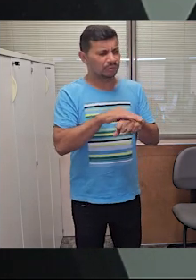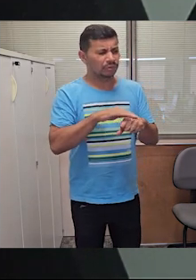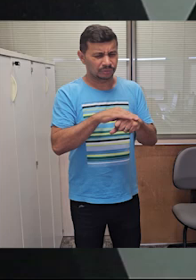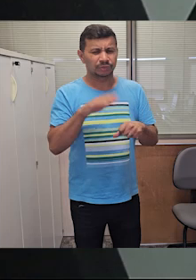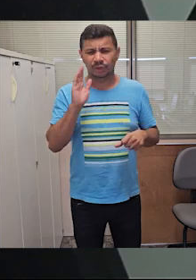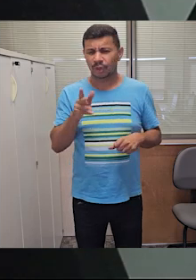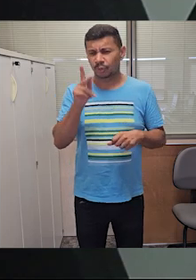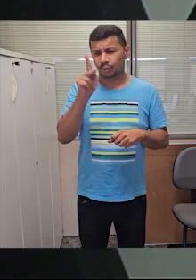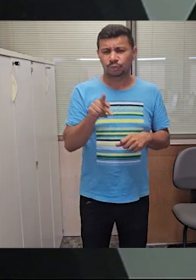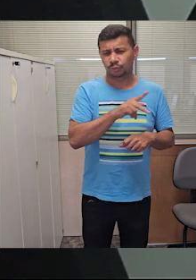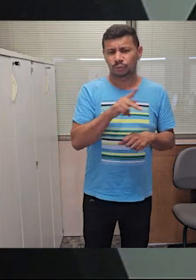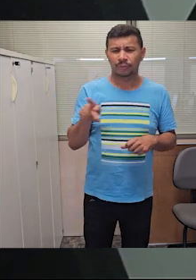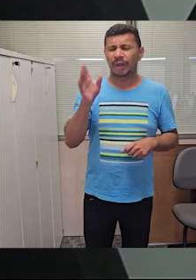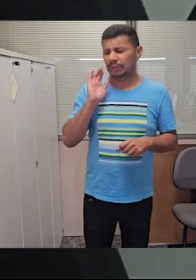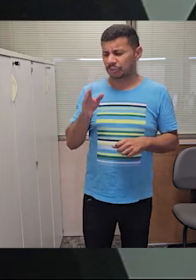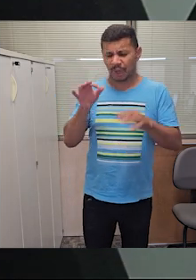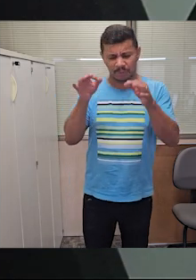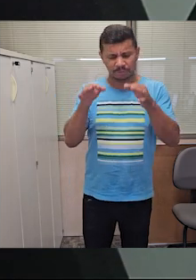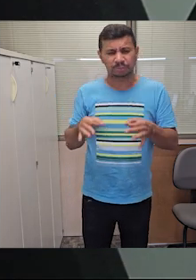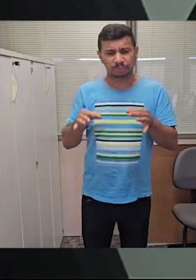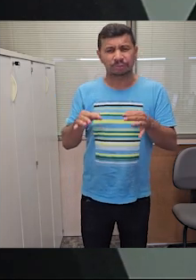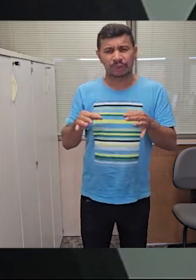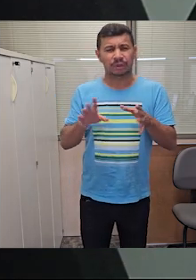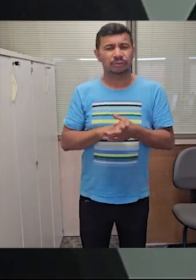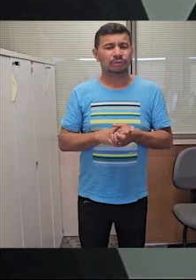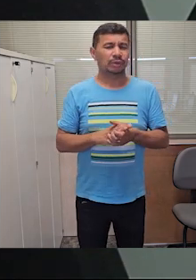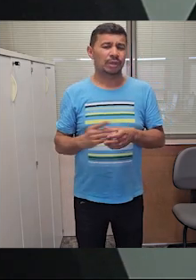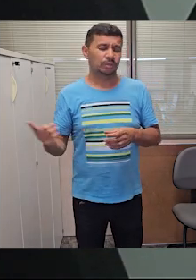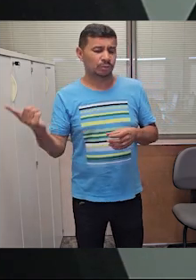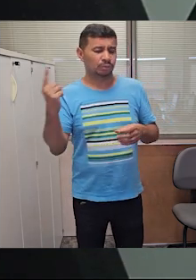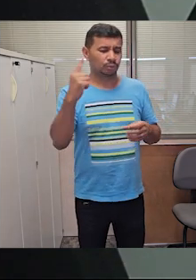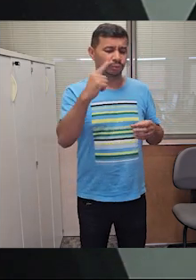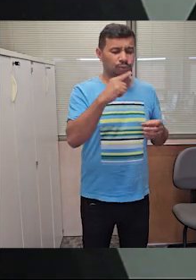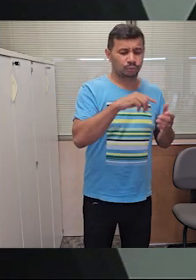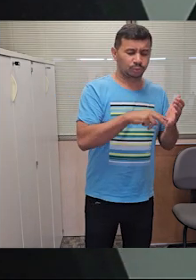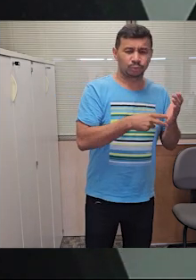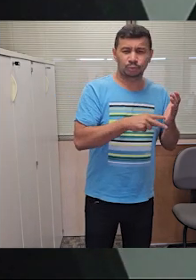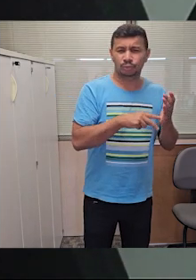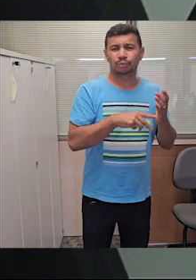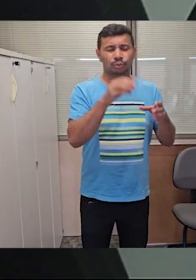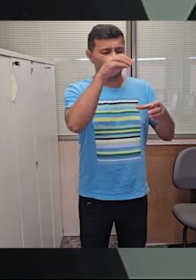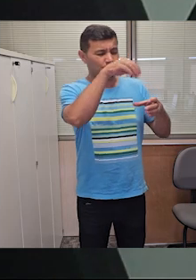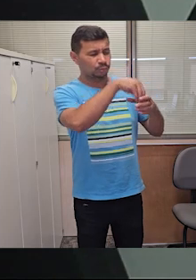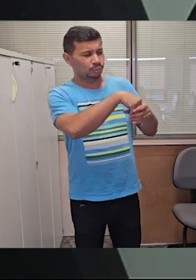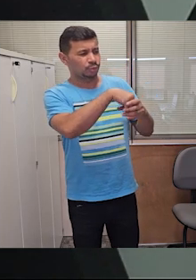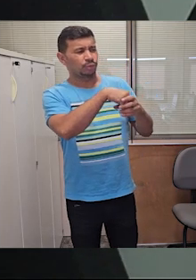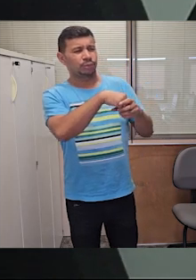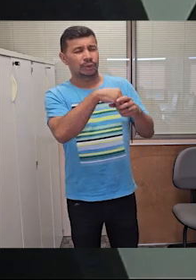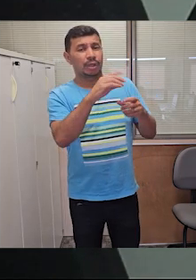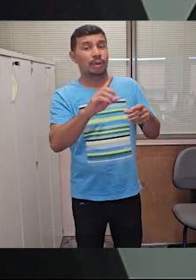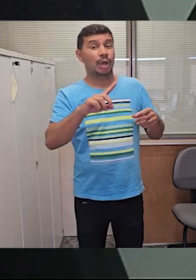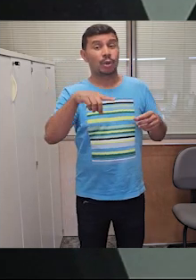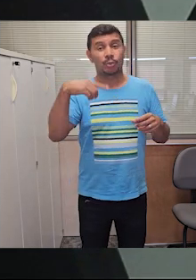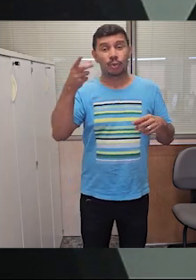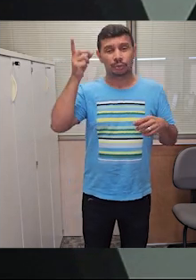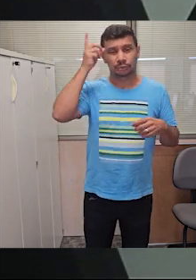padres, estava tudo certo. Aí, então, foi ocupado. No dia 18 de